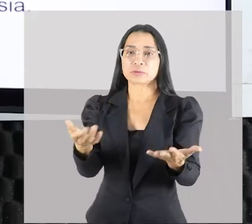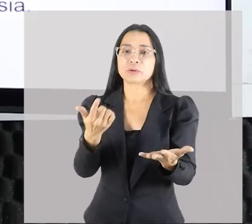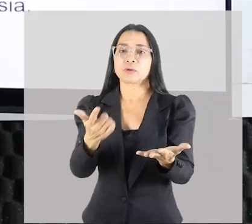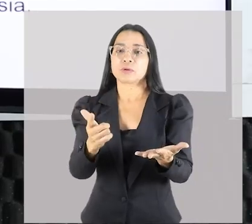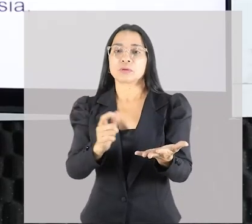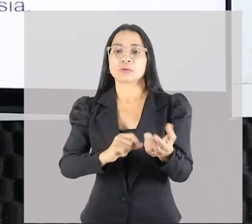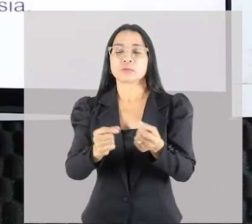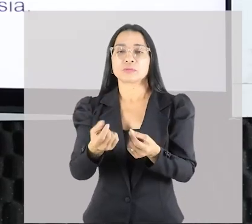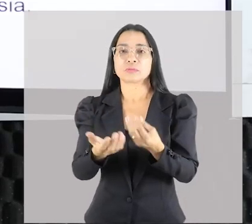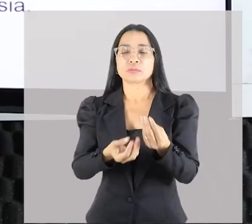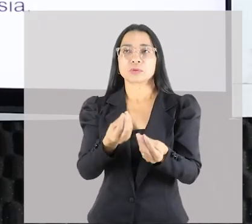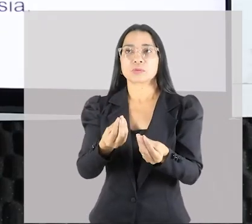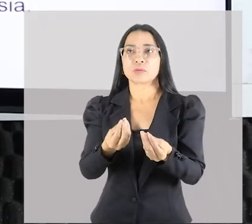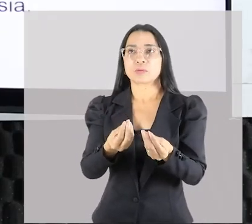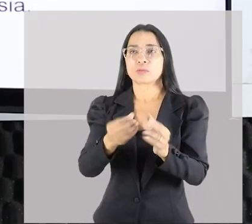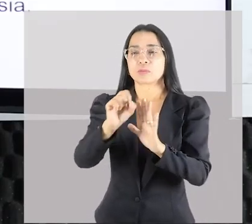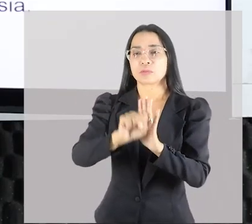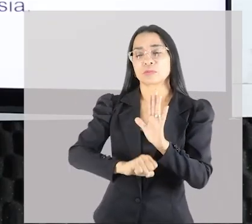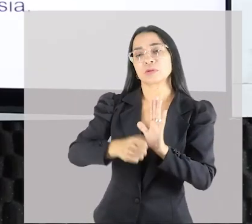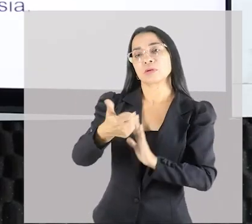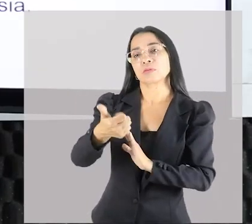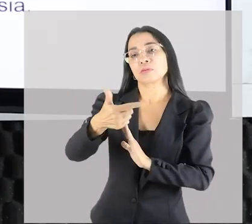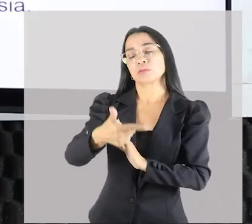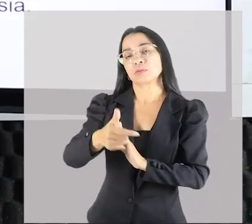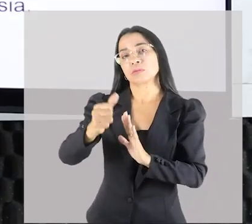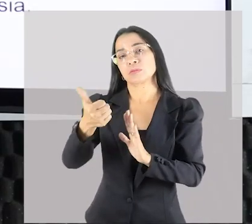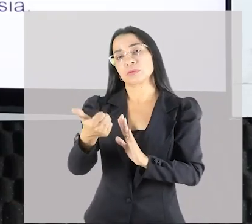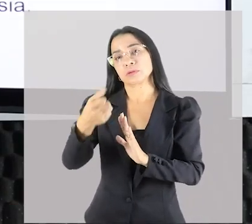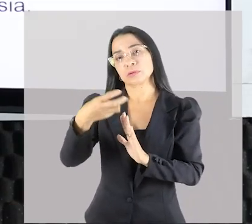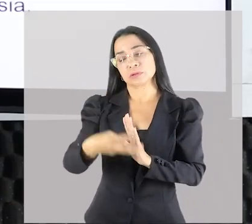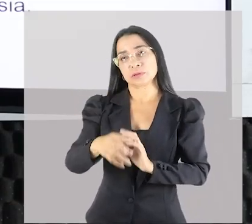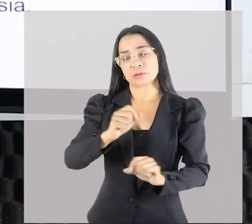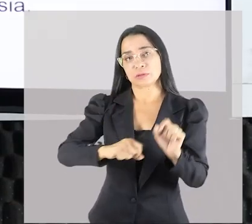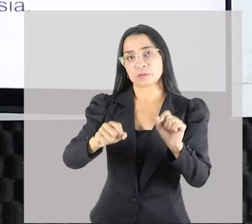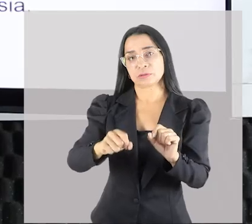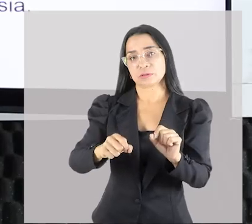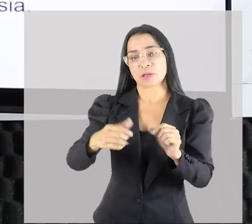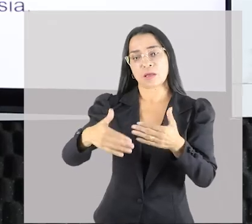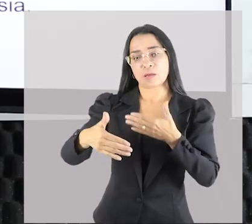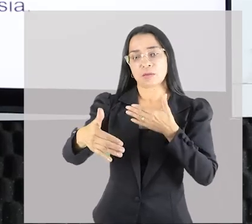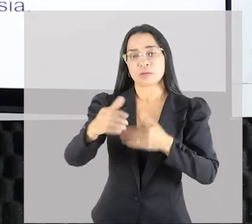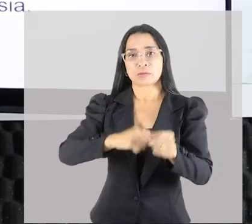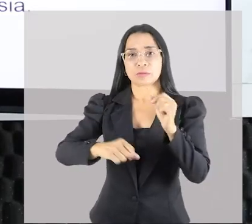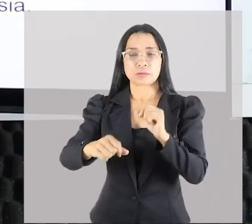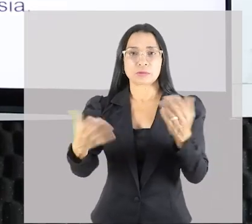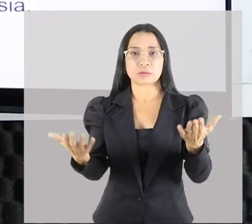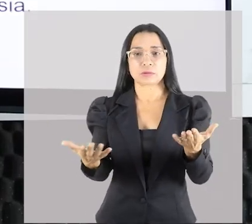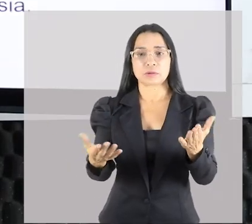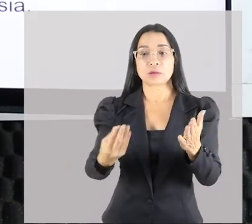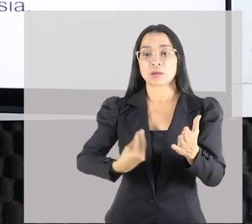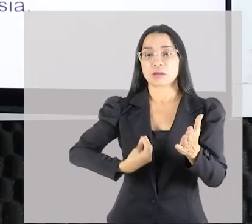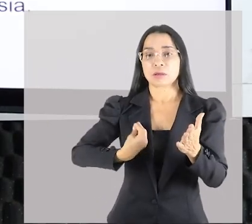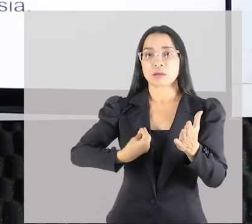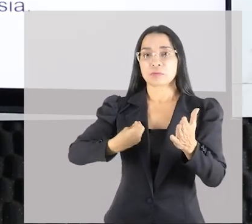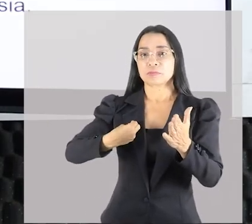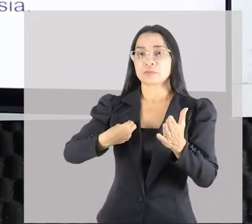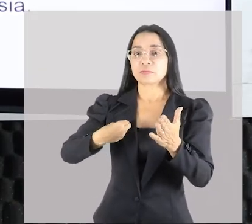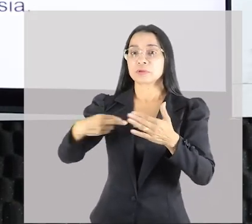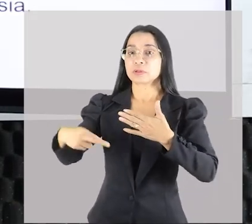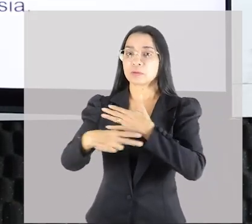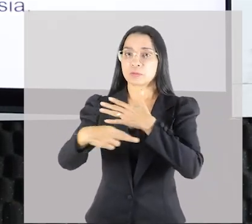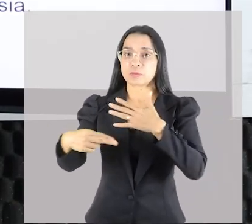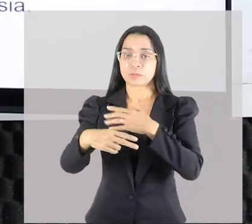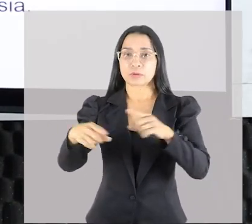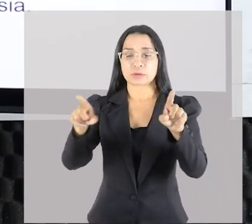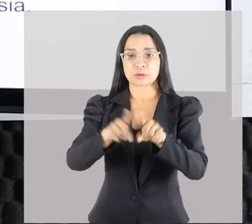aí, já no século XII, XIII em diante. A vida urbana também, desde o Império Romano, ela vai